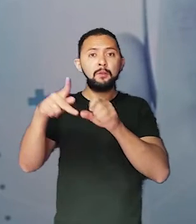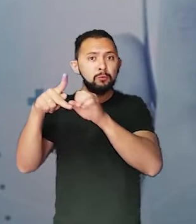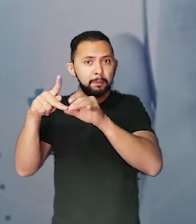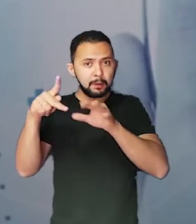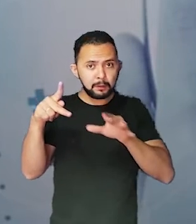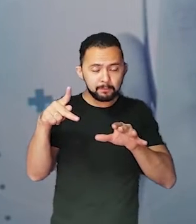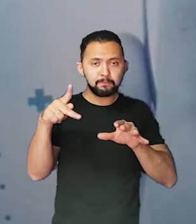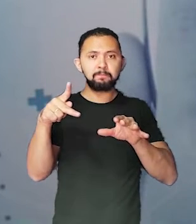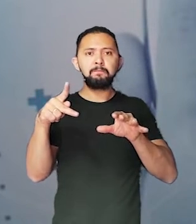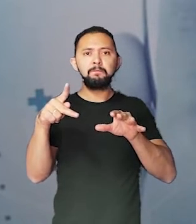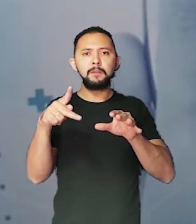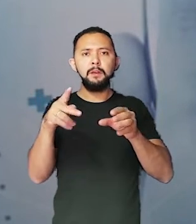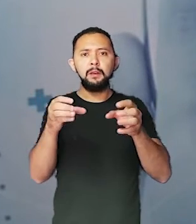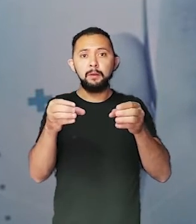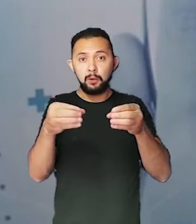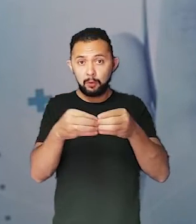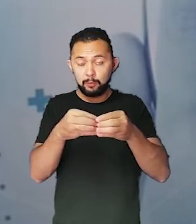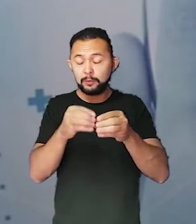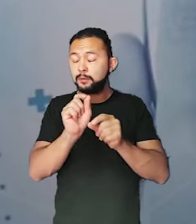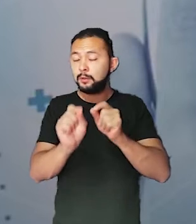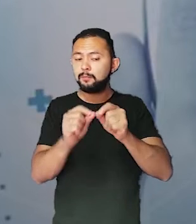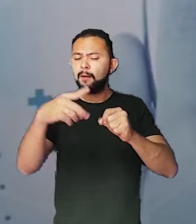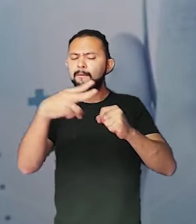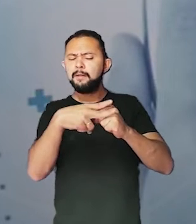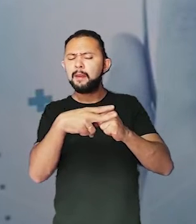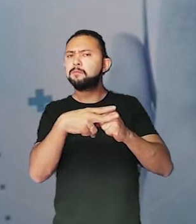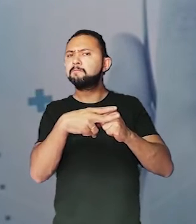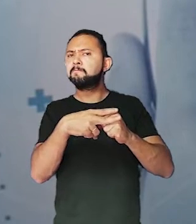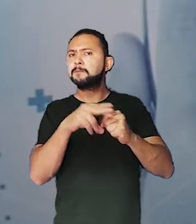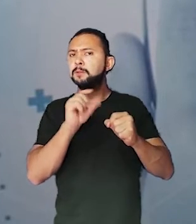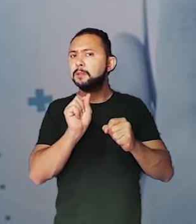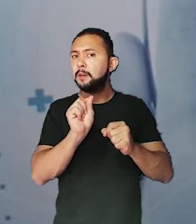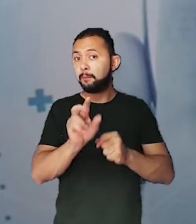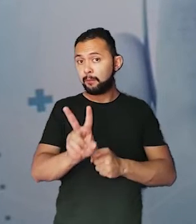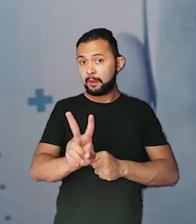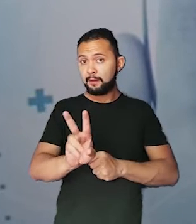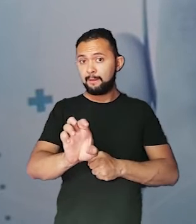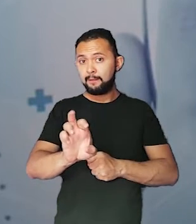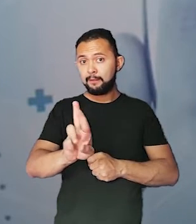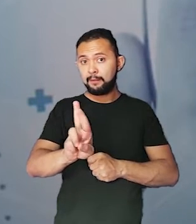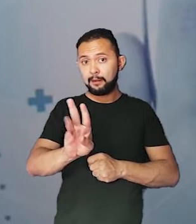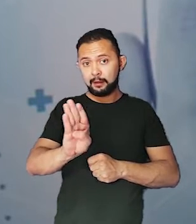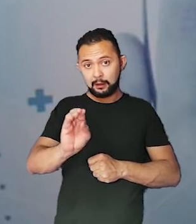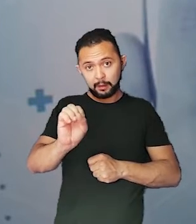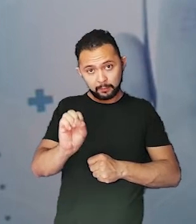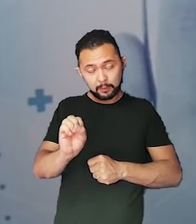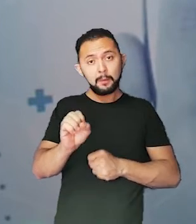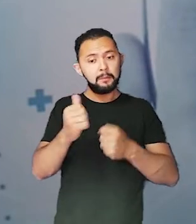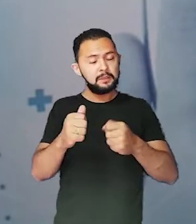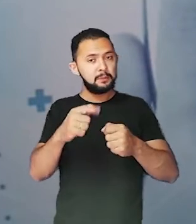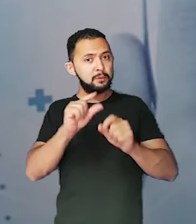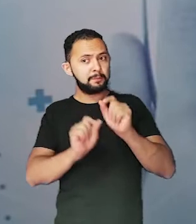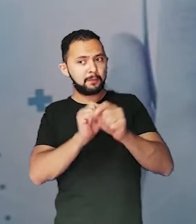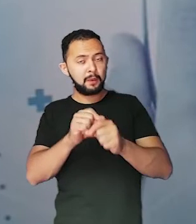aquelas palavras, né, que elas denotam uma ação, elas podem denotar também um estado, elas podem denotar também